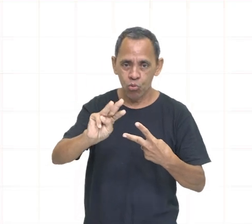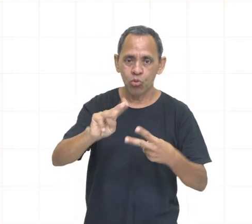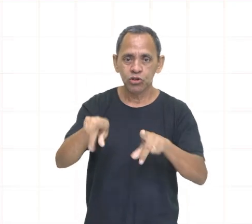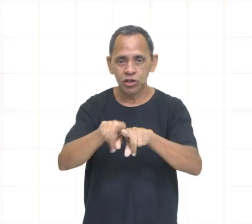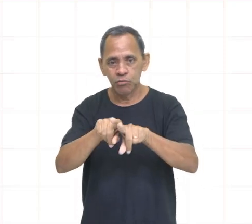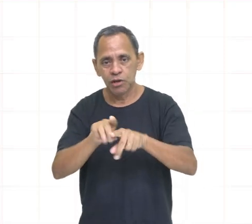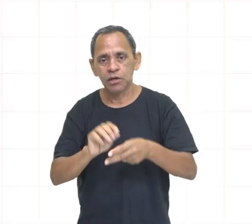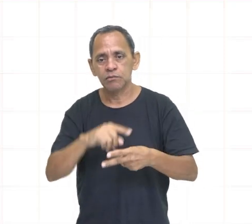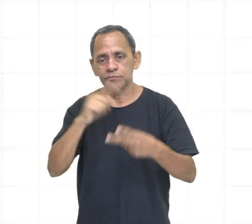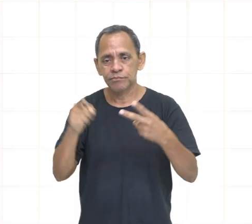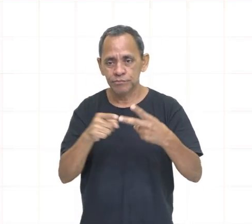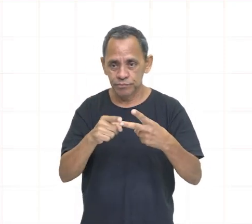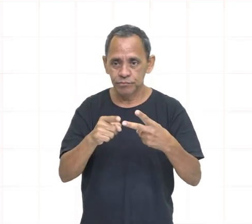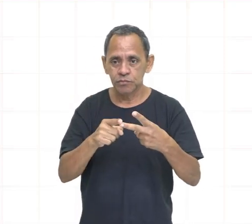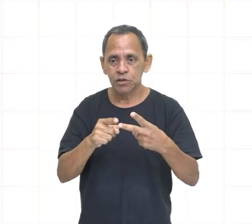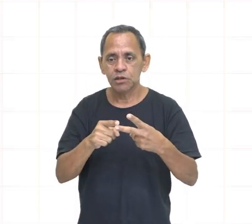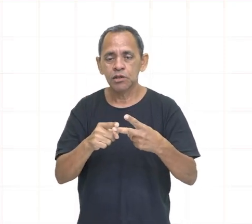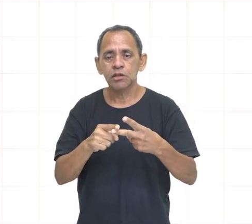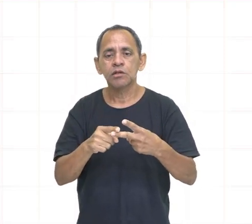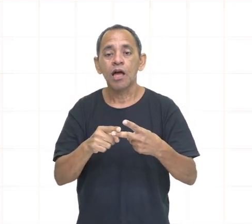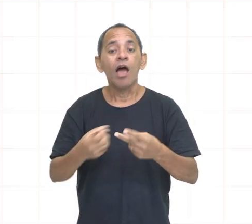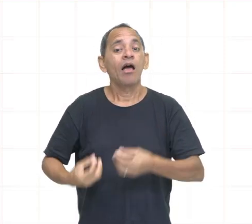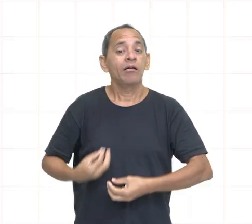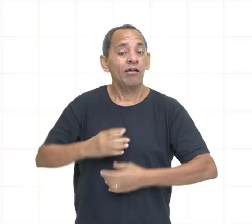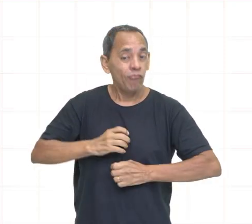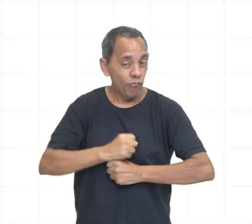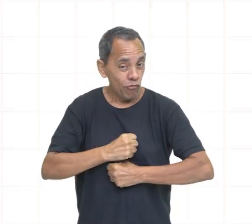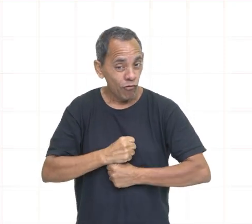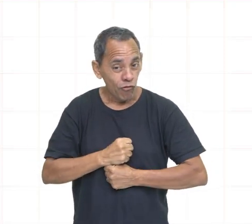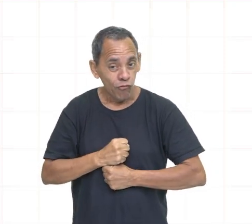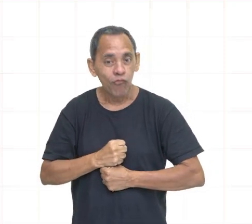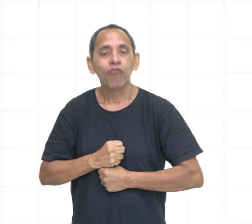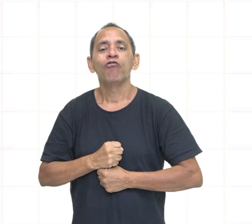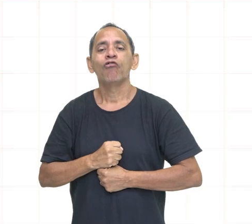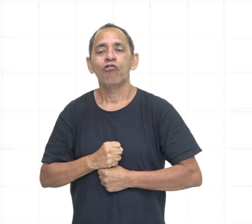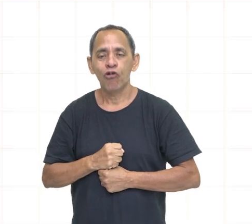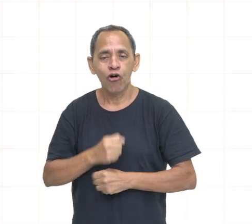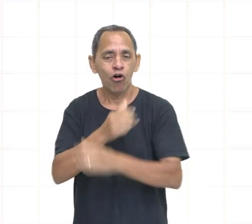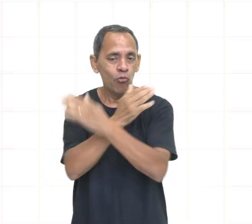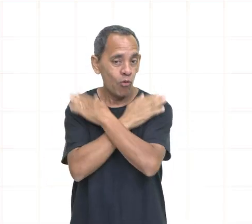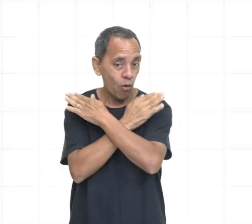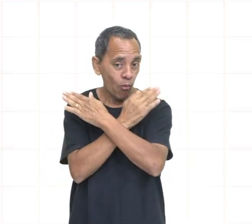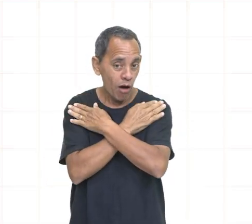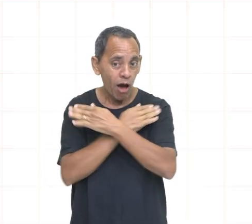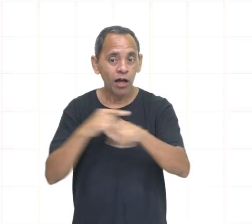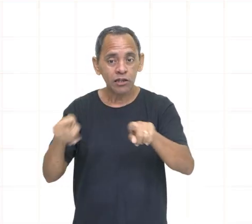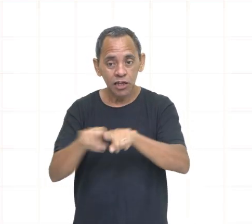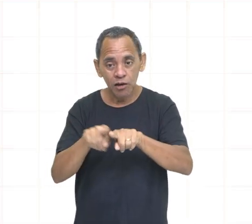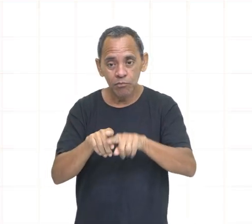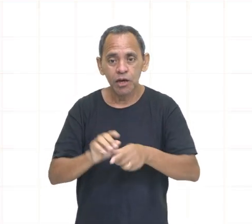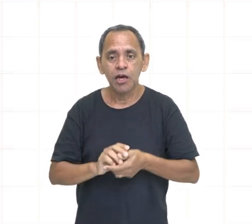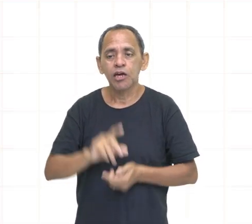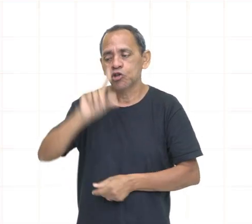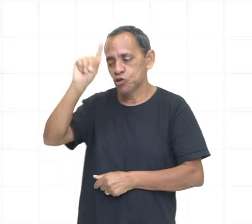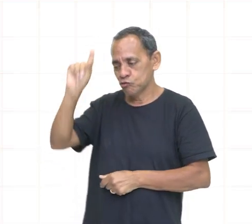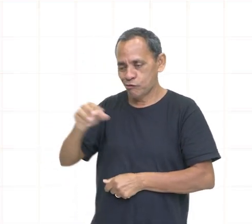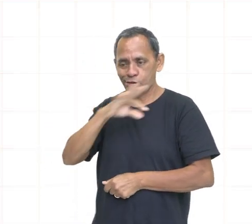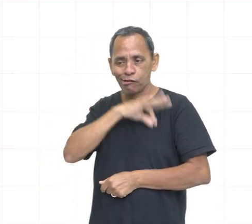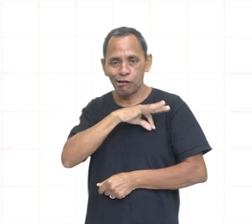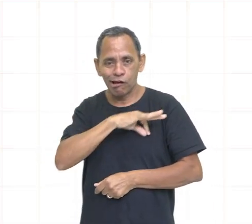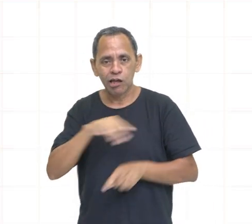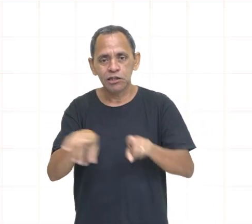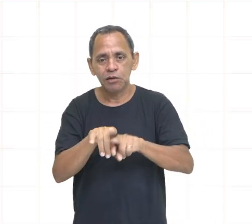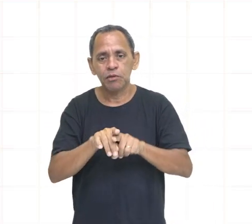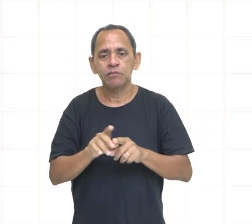Apesar disso, as condições de vida pioraram com a fome, o desemprego e a diminuição dos